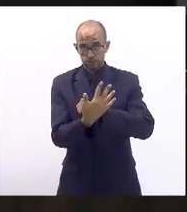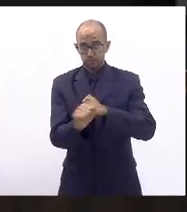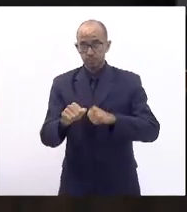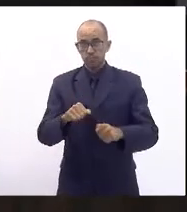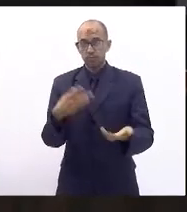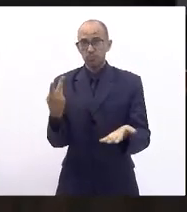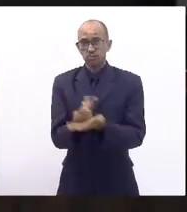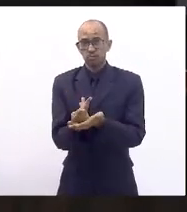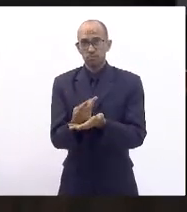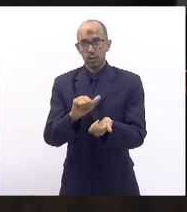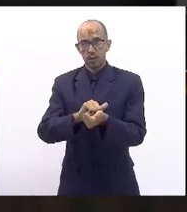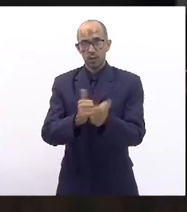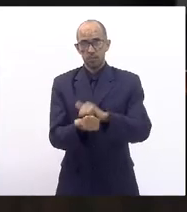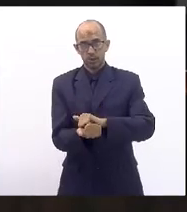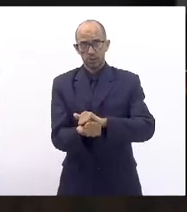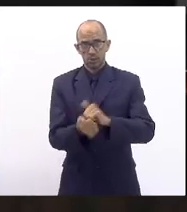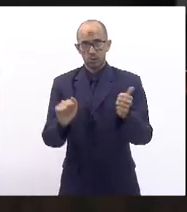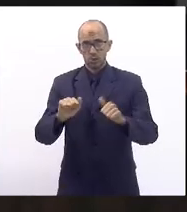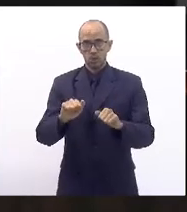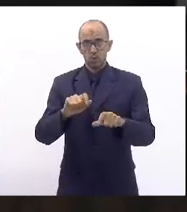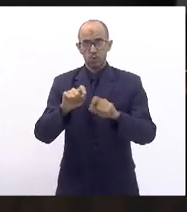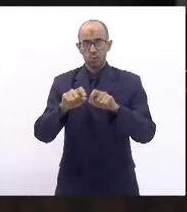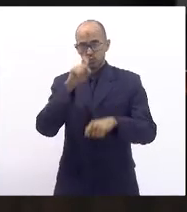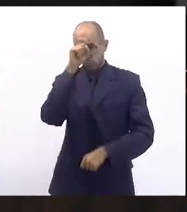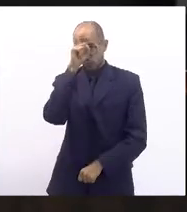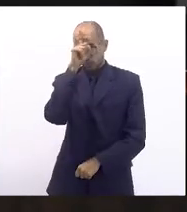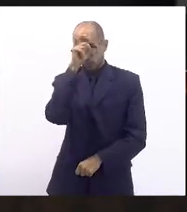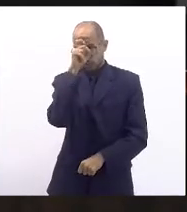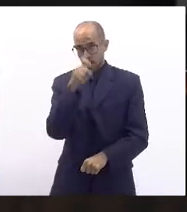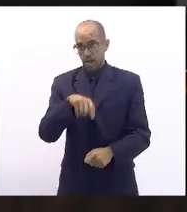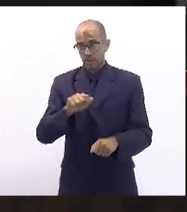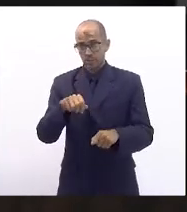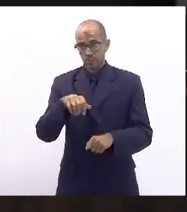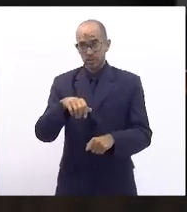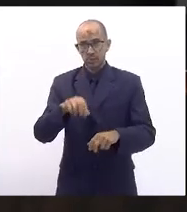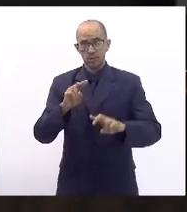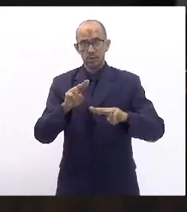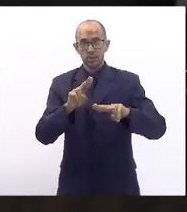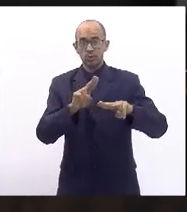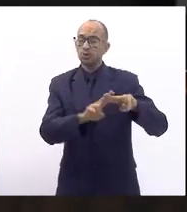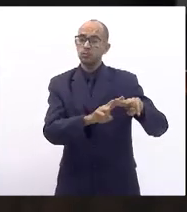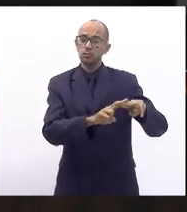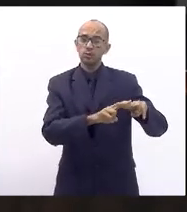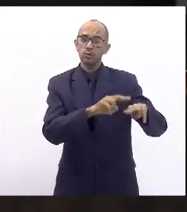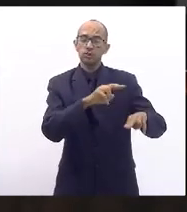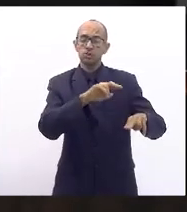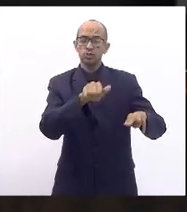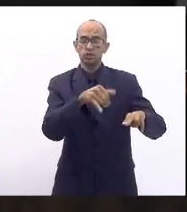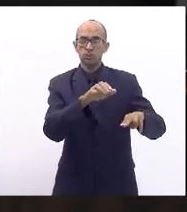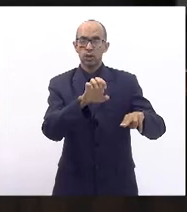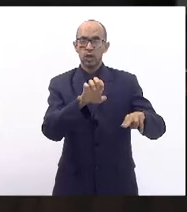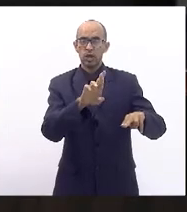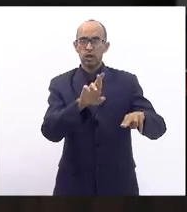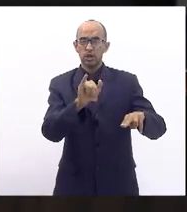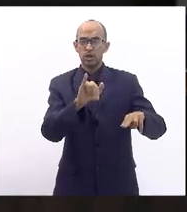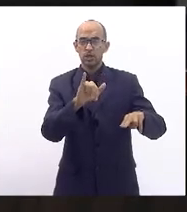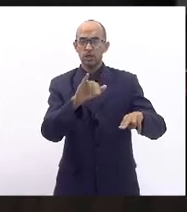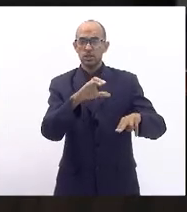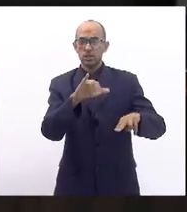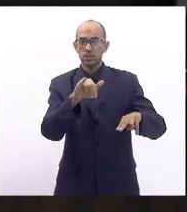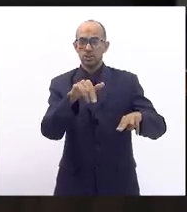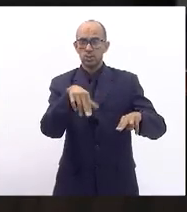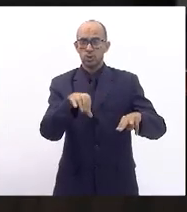casos de recuperação e adaptação das instalações Hospitalares do complexo penitenciário de Gericinó bem como a desinfectar